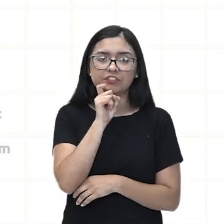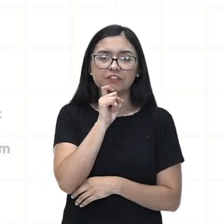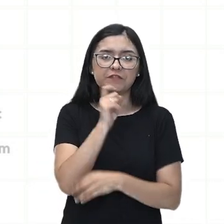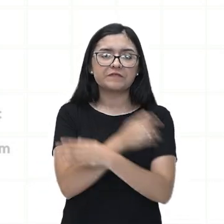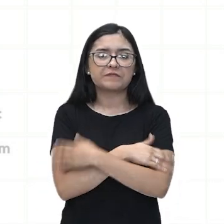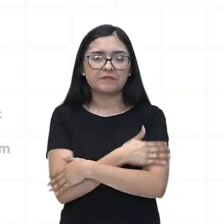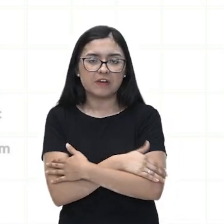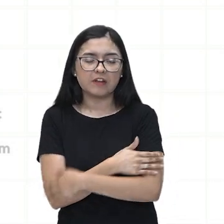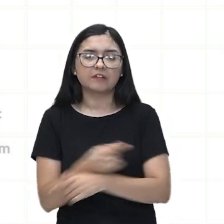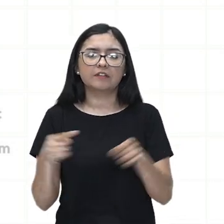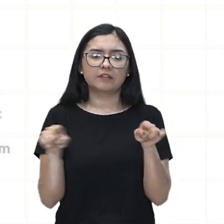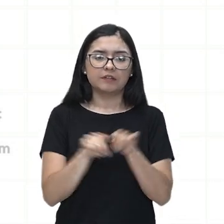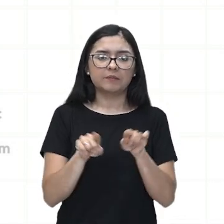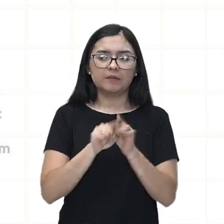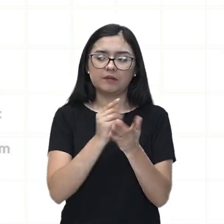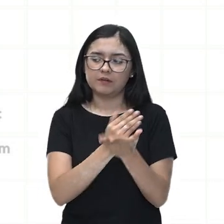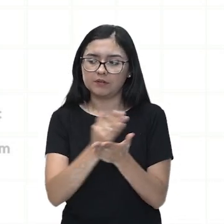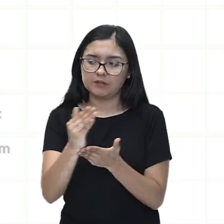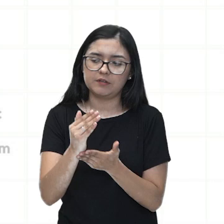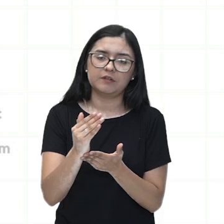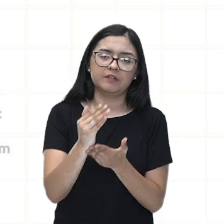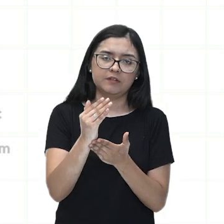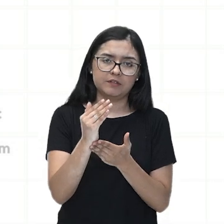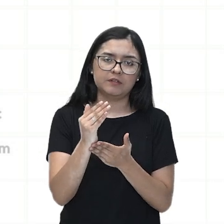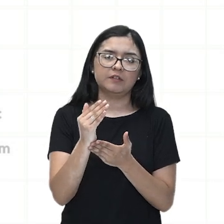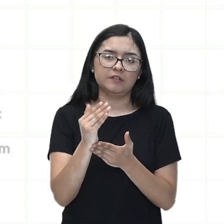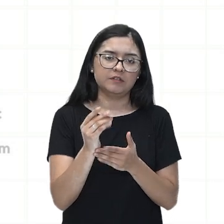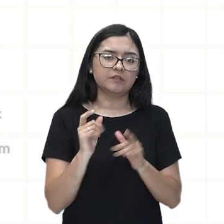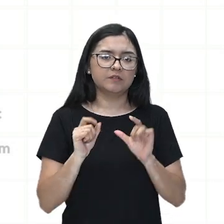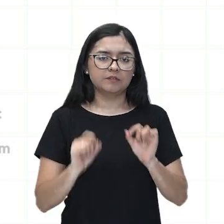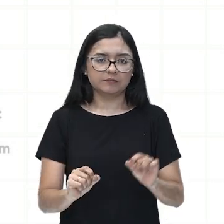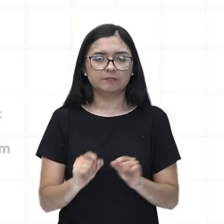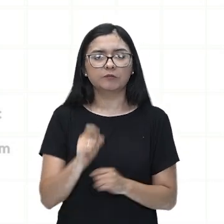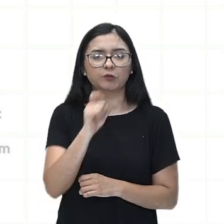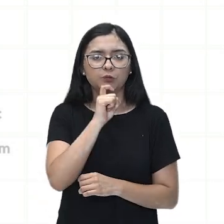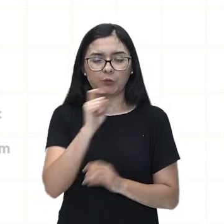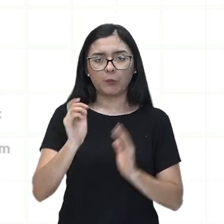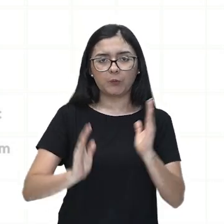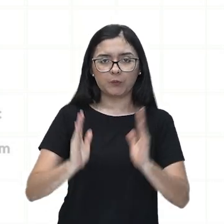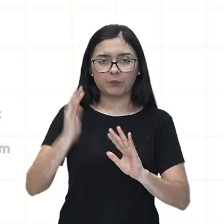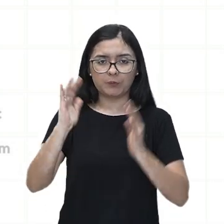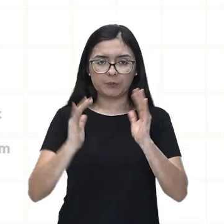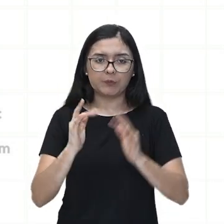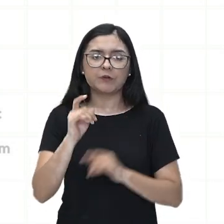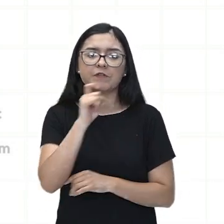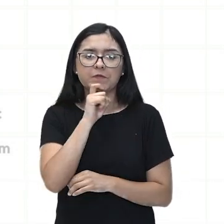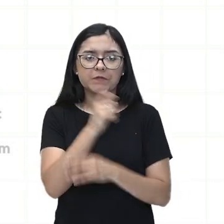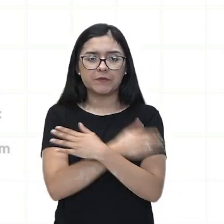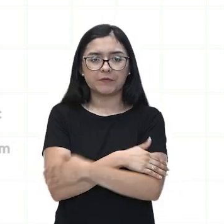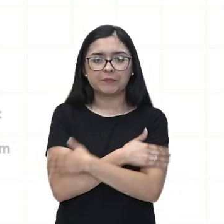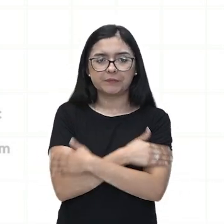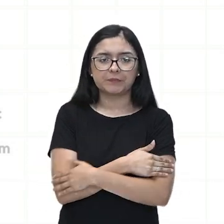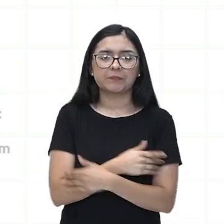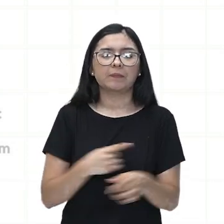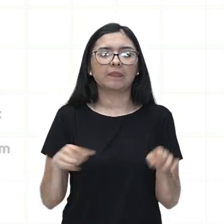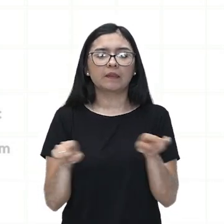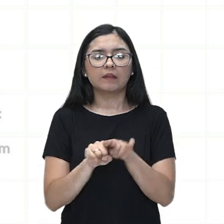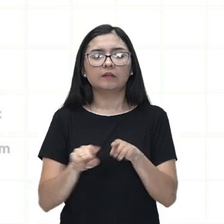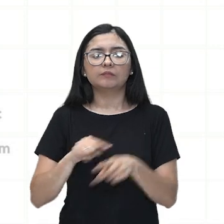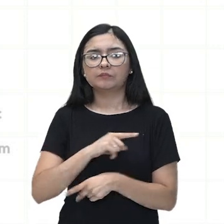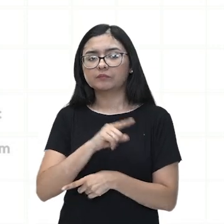também demarca o início da estação do inverno. E o equinócio,